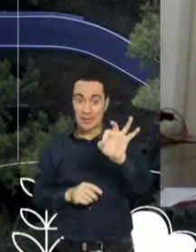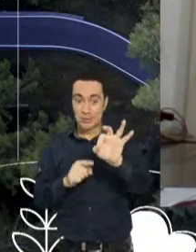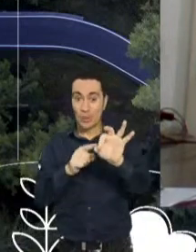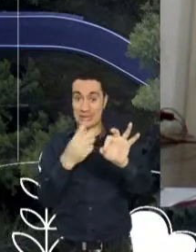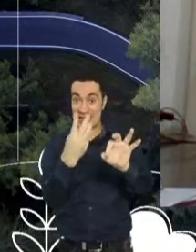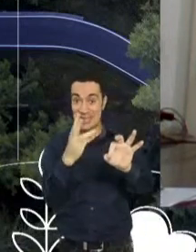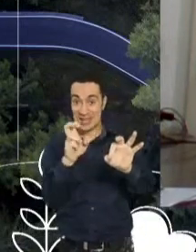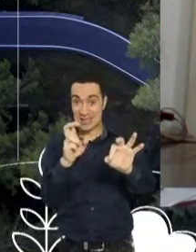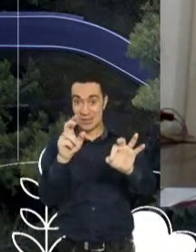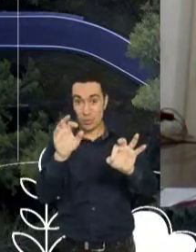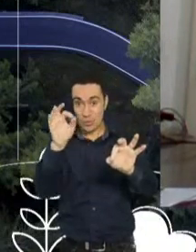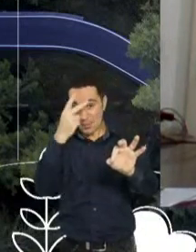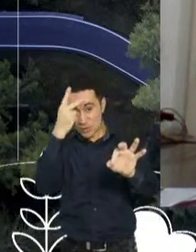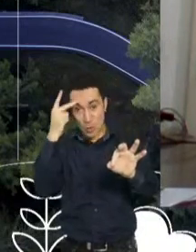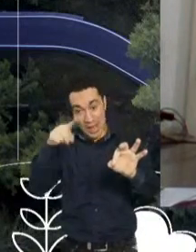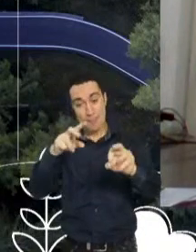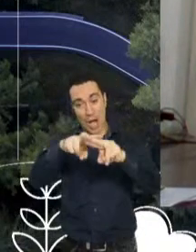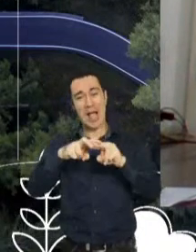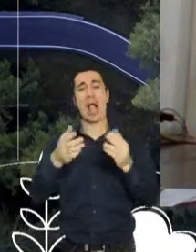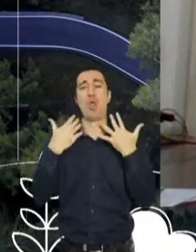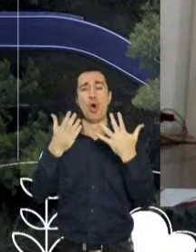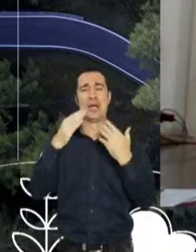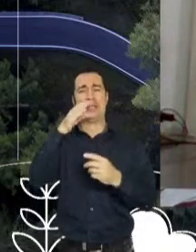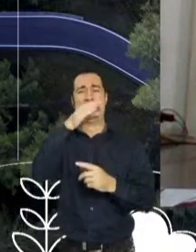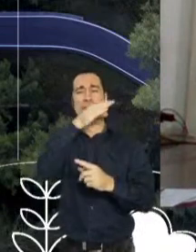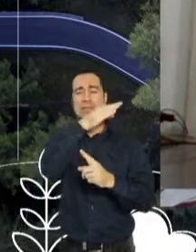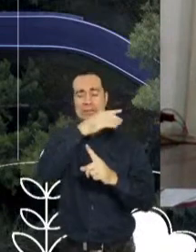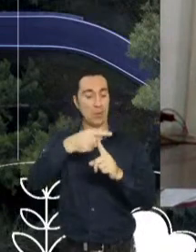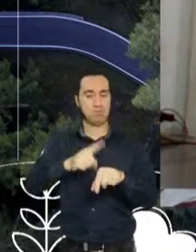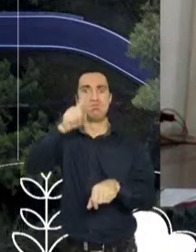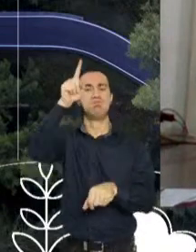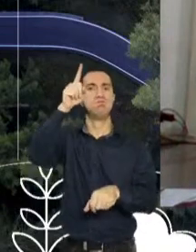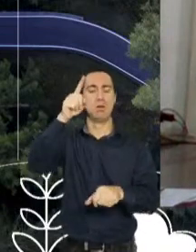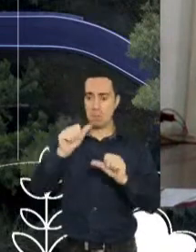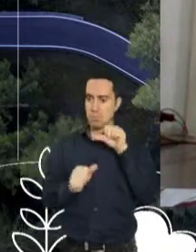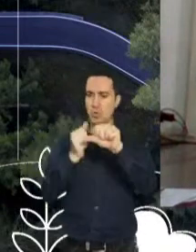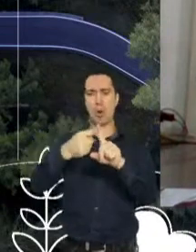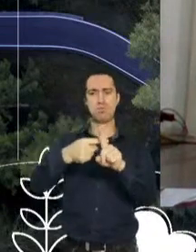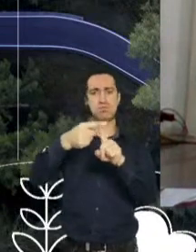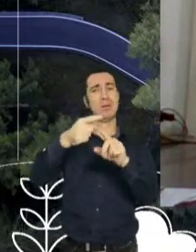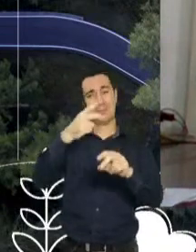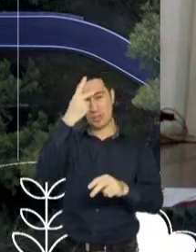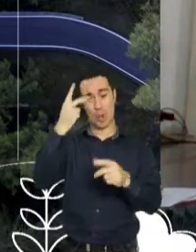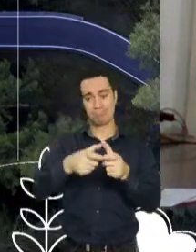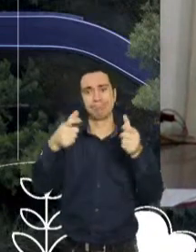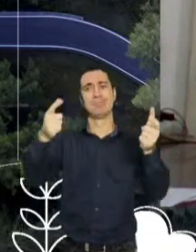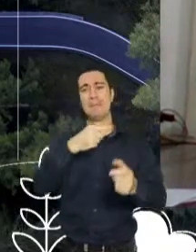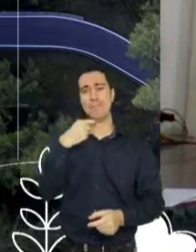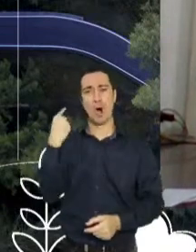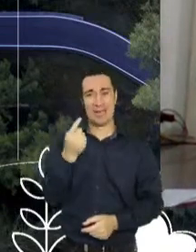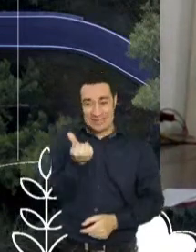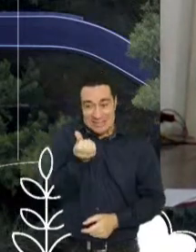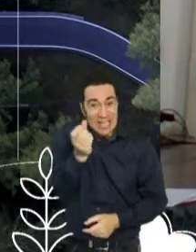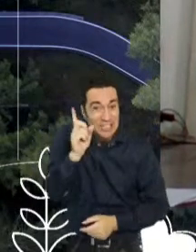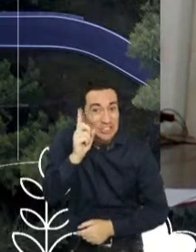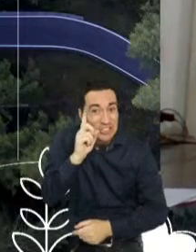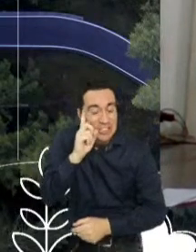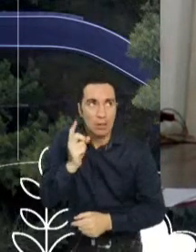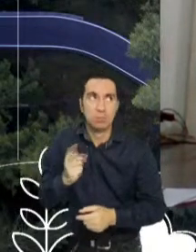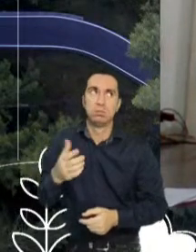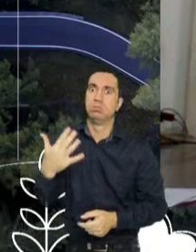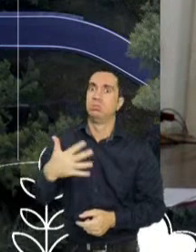pessoas numa onda de calor por dia. E isso demonstra, esse efeito persiste por 5 ou 6 dias, que a gente não sabe